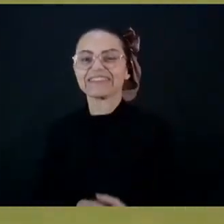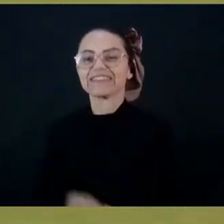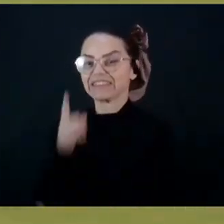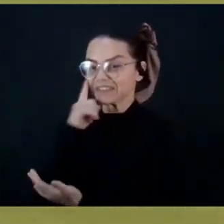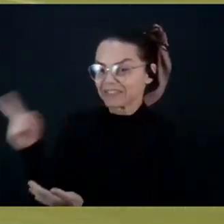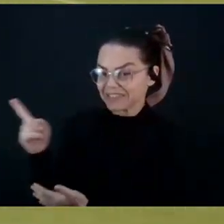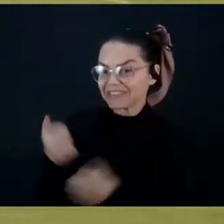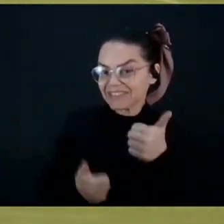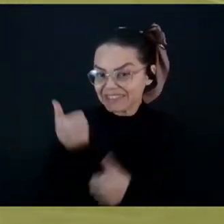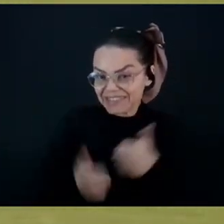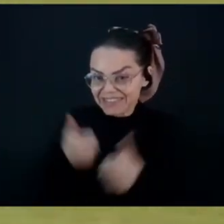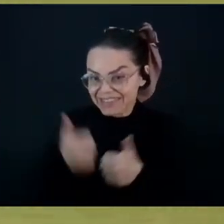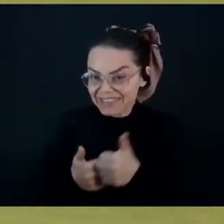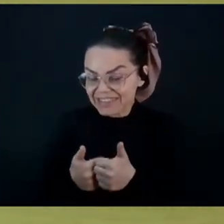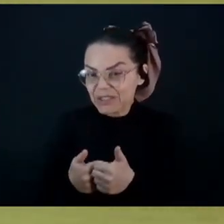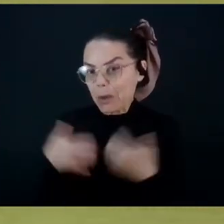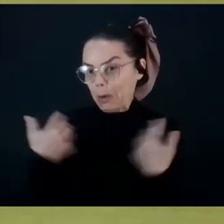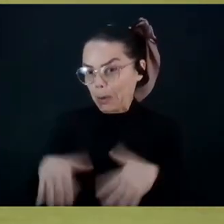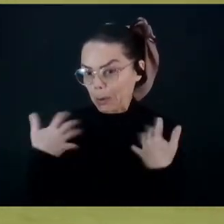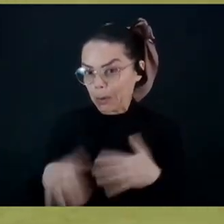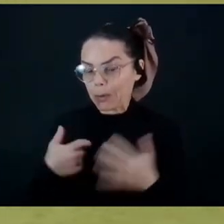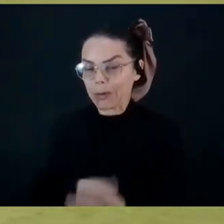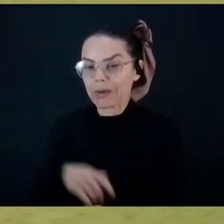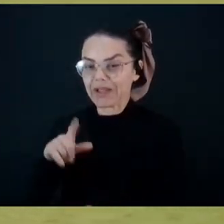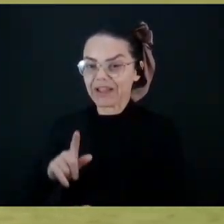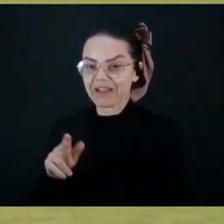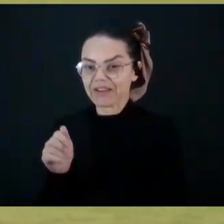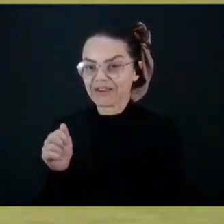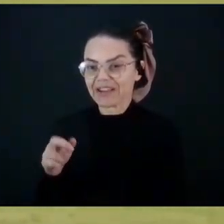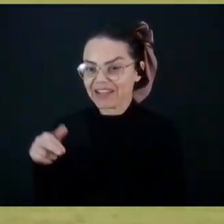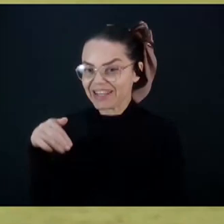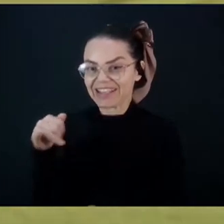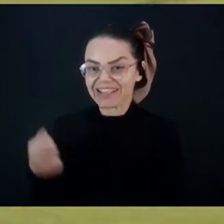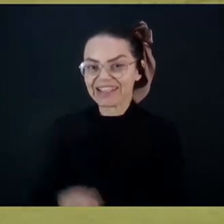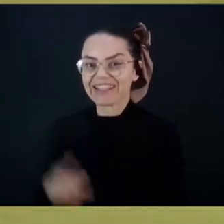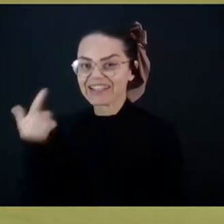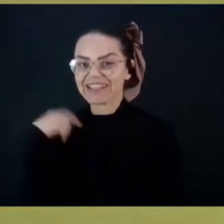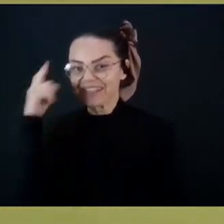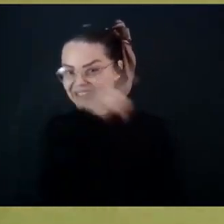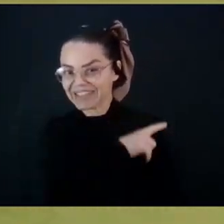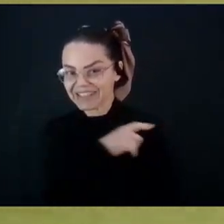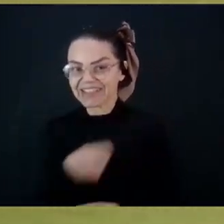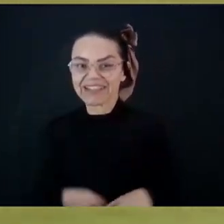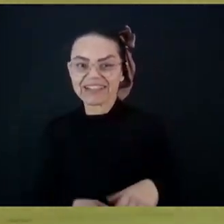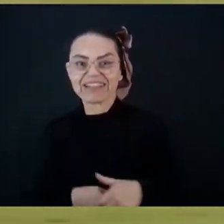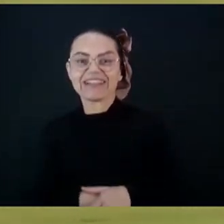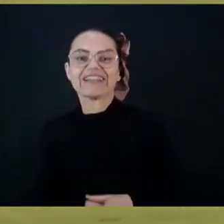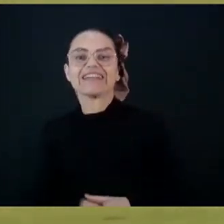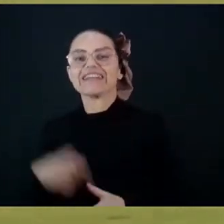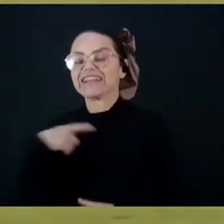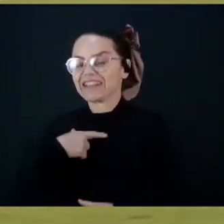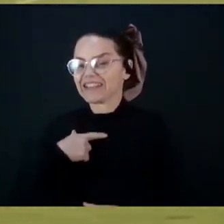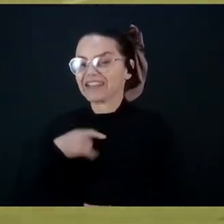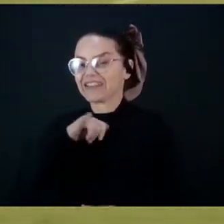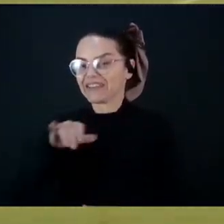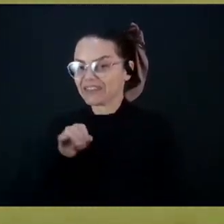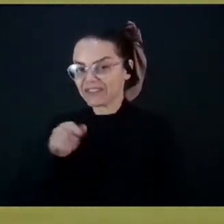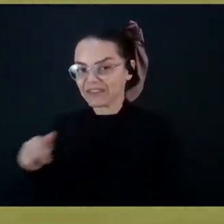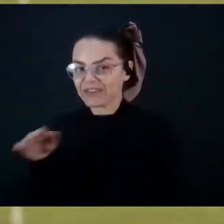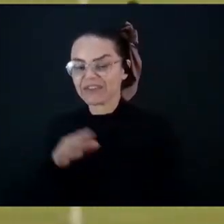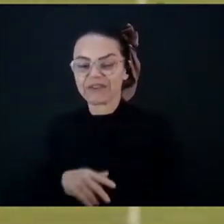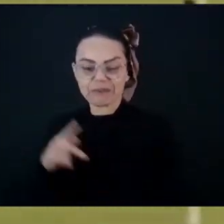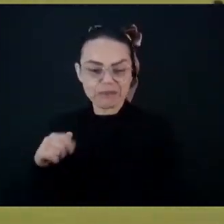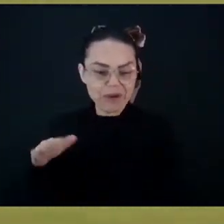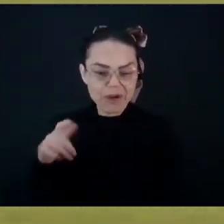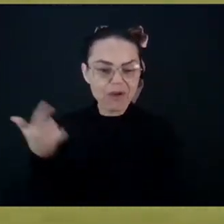estava truncado, o Guarani com dificuldades de entrar na área da Inter. Até que João Paulo encontrou um espaço